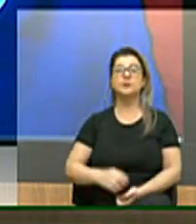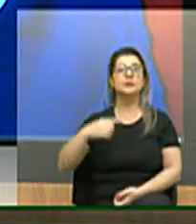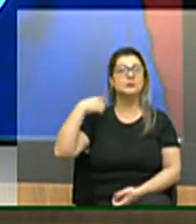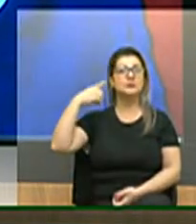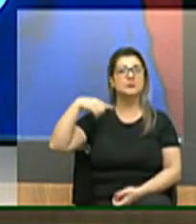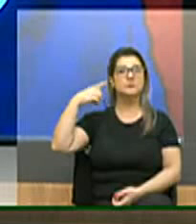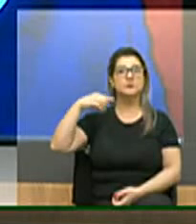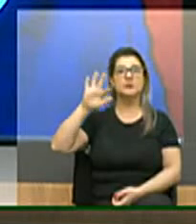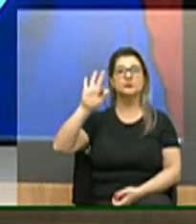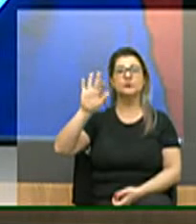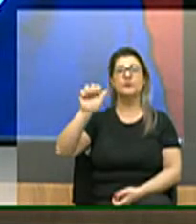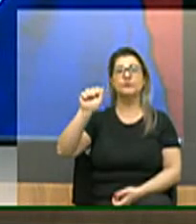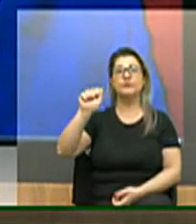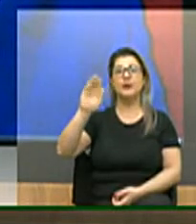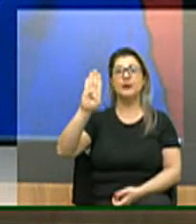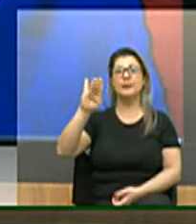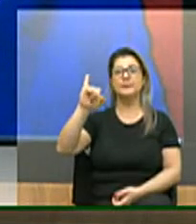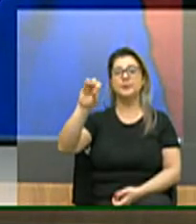Deputado Fábio Branco?